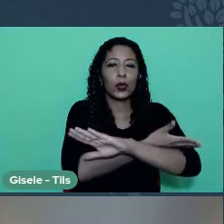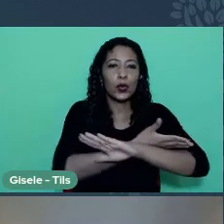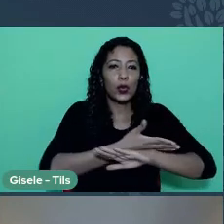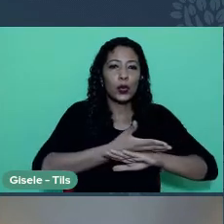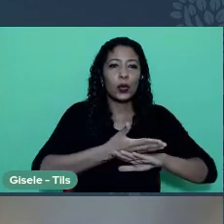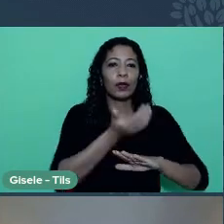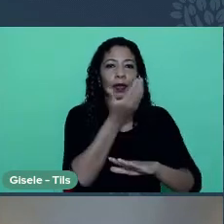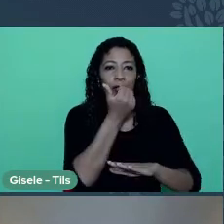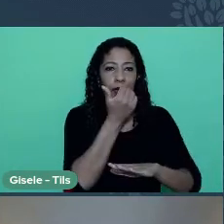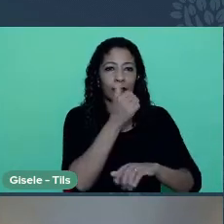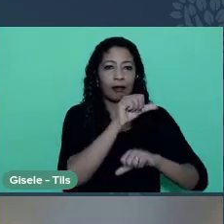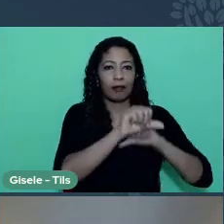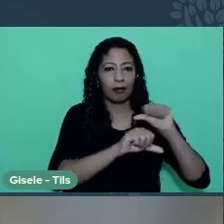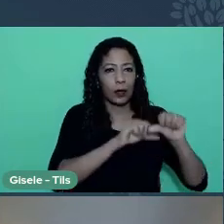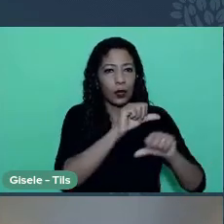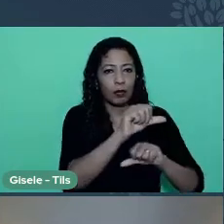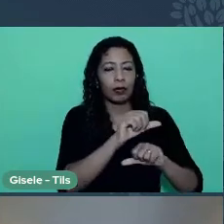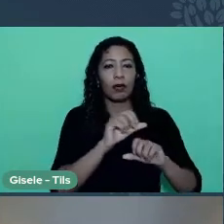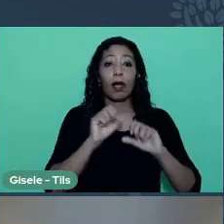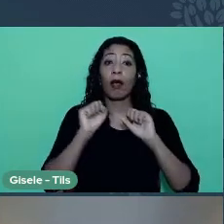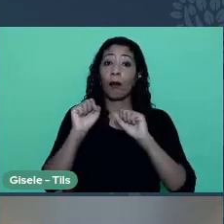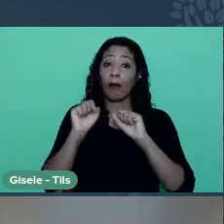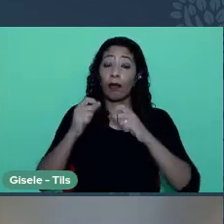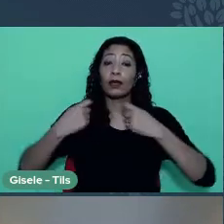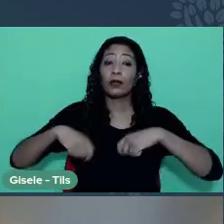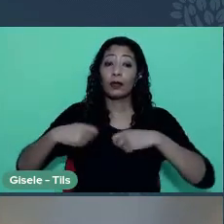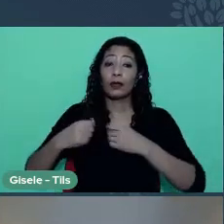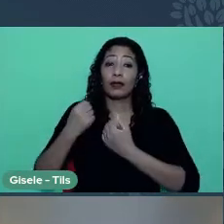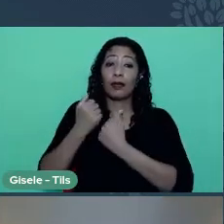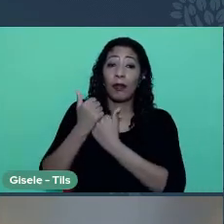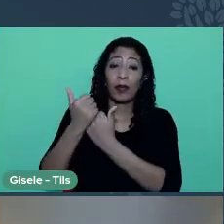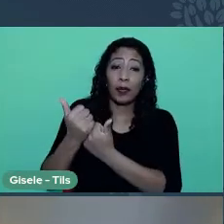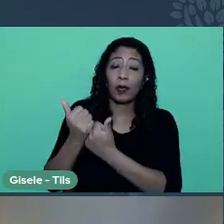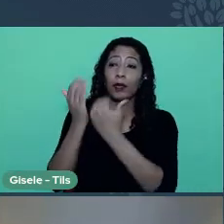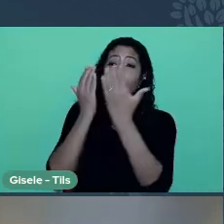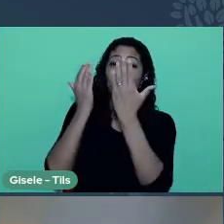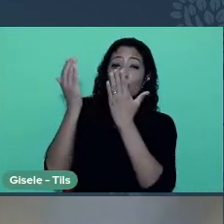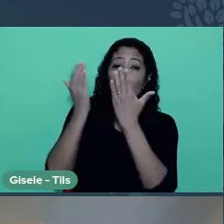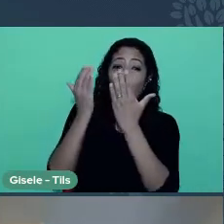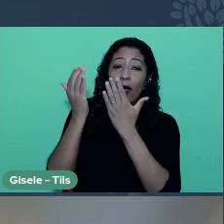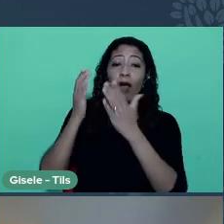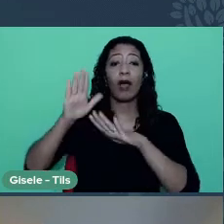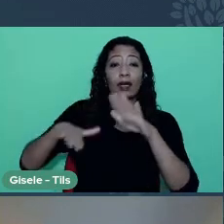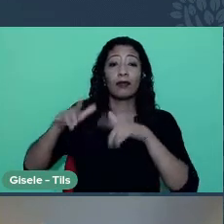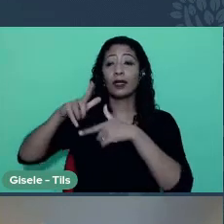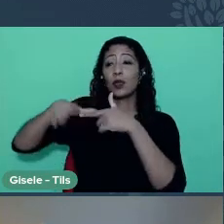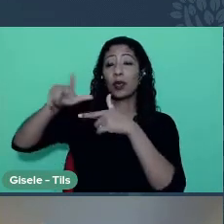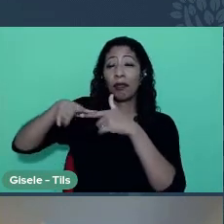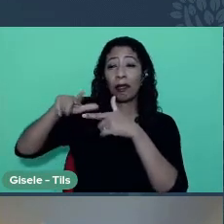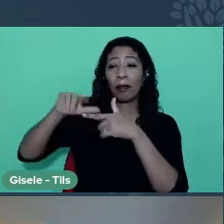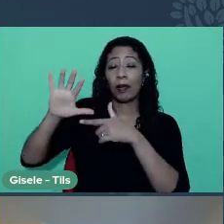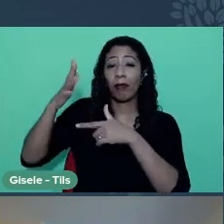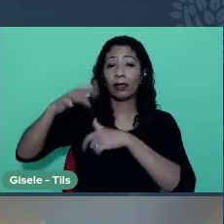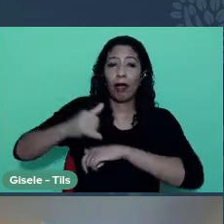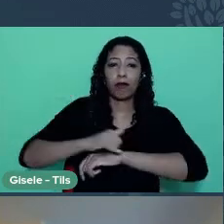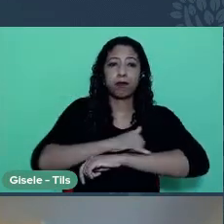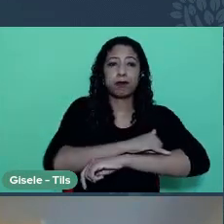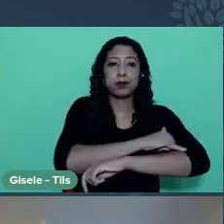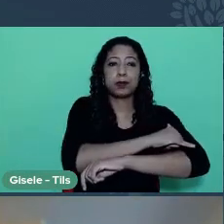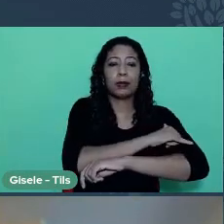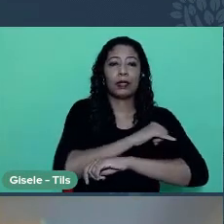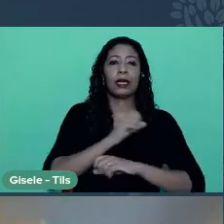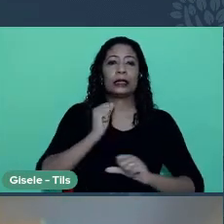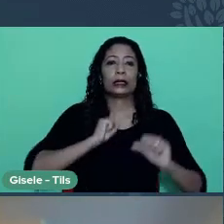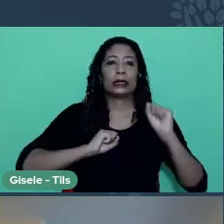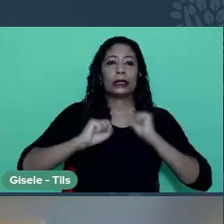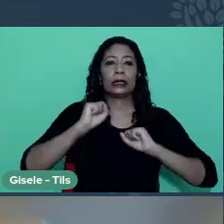alimentares. Pode precisar de um suporte psicológico, às vezes tem outros problemas que estão influenciando isso, pessoas muito ansiosas ou